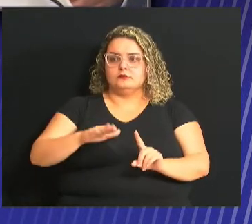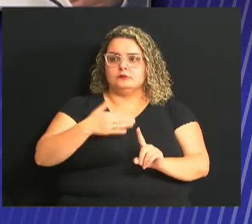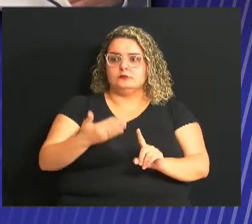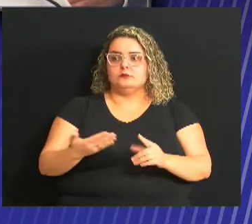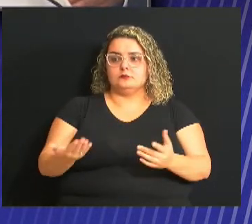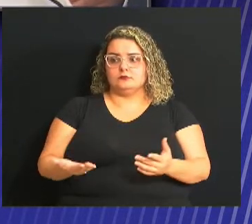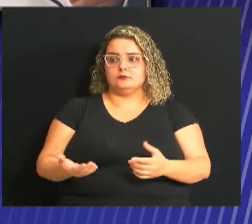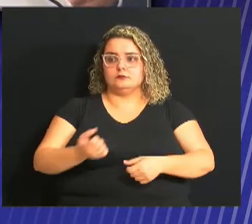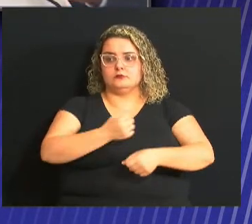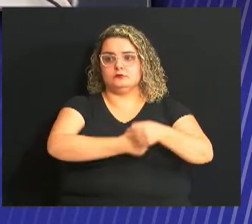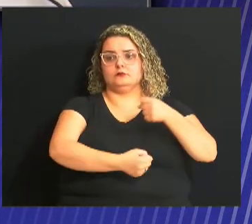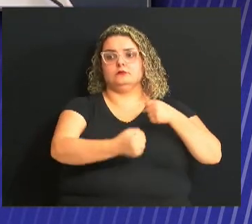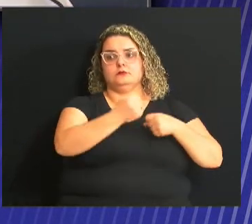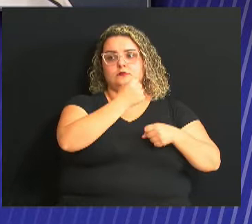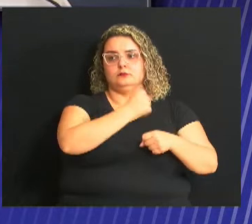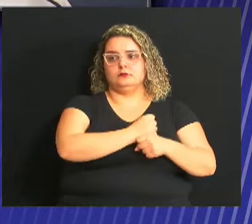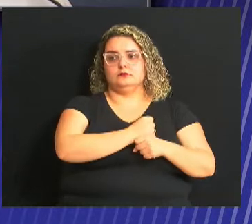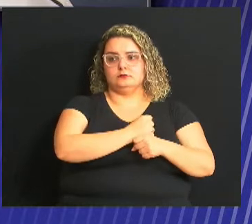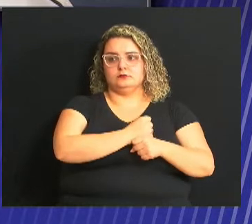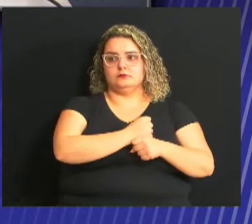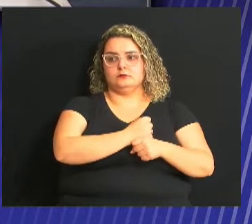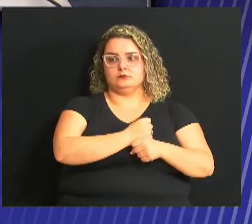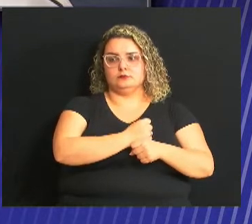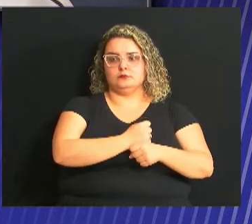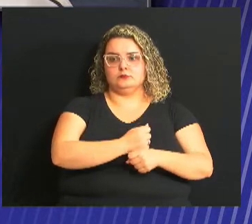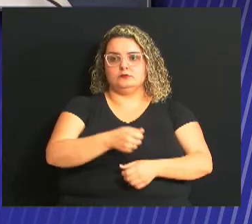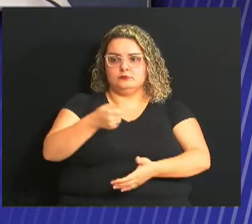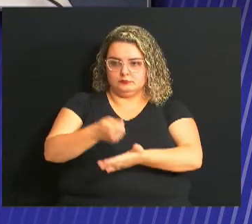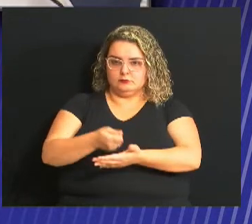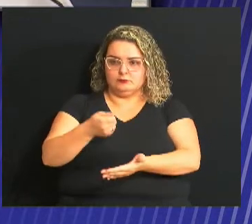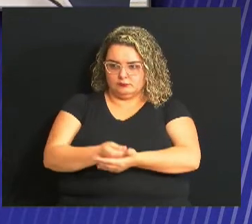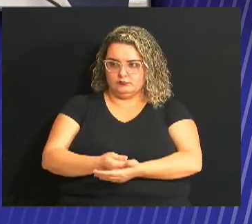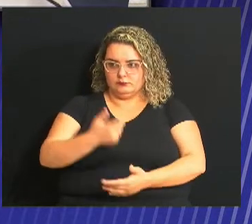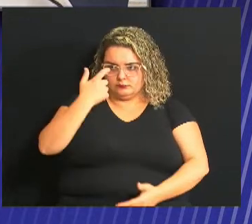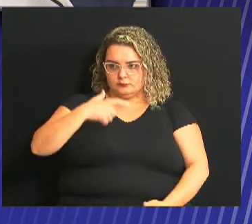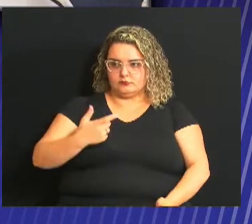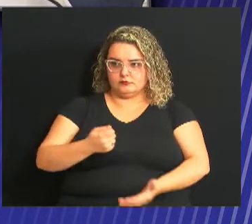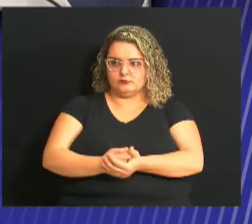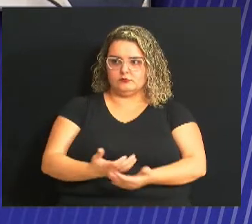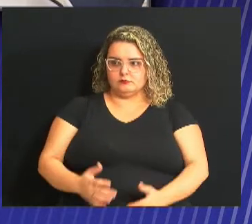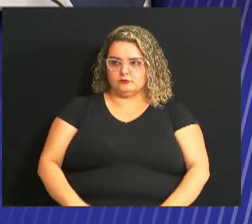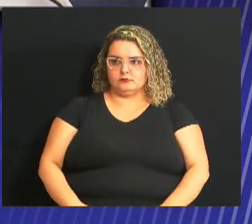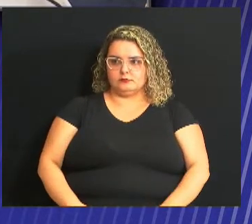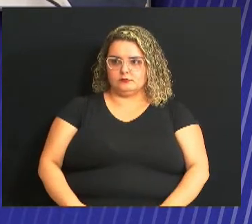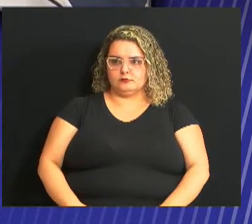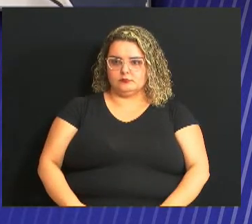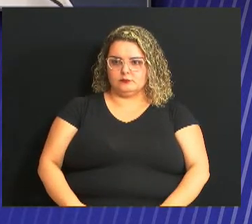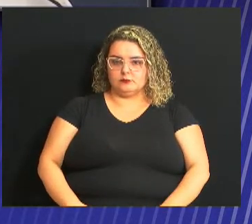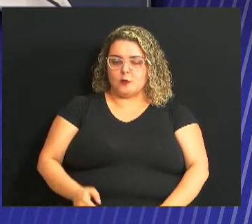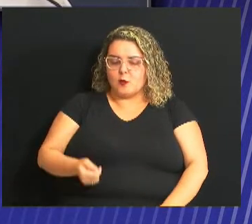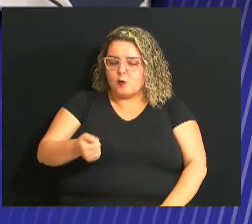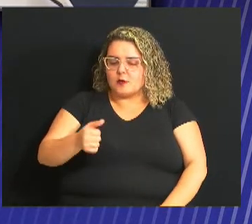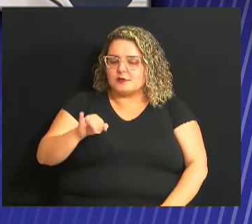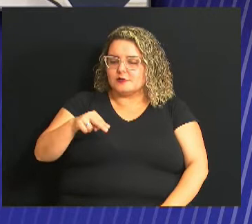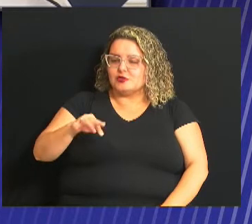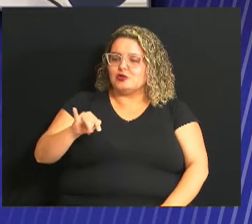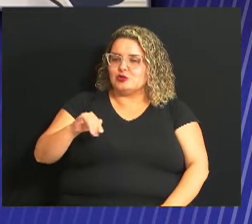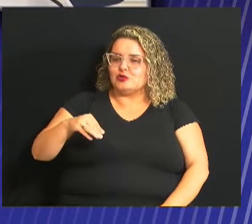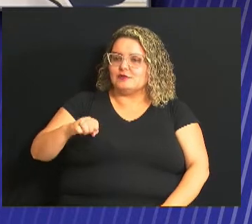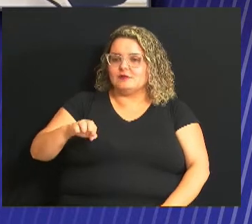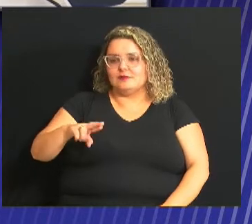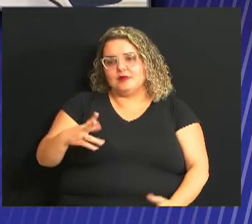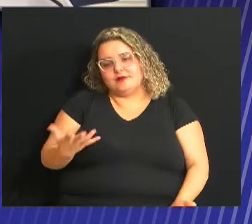o ano passado, eu de forma mais incisiva, né, professor? Fui lá e quase que o intimei. E daí ele não teve